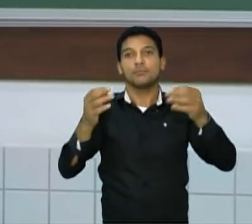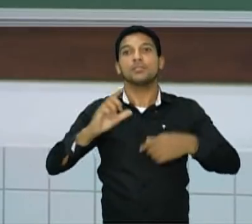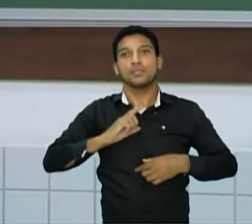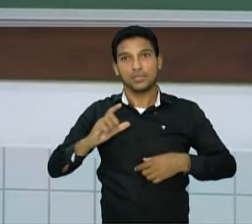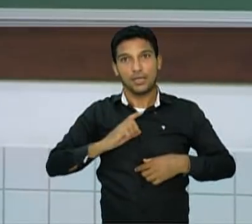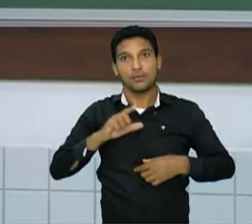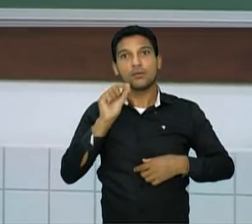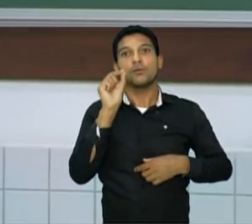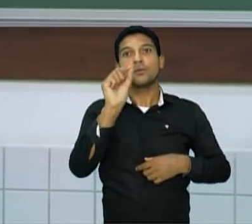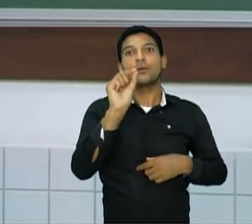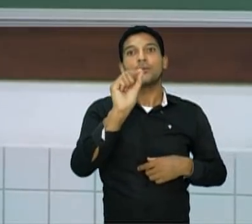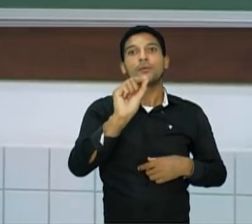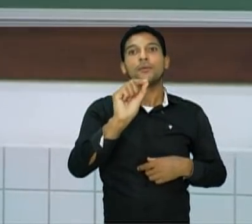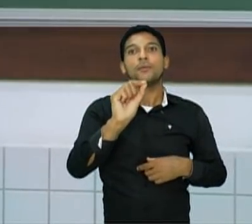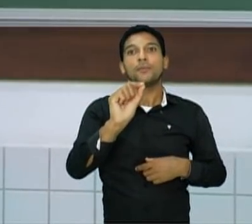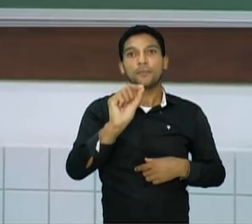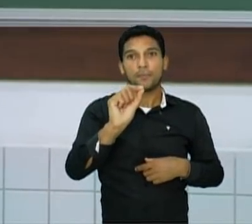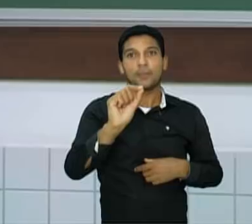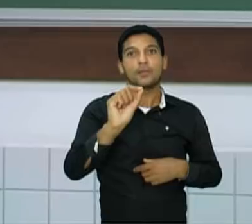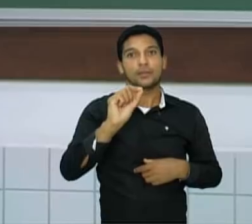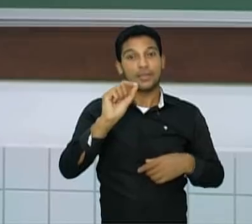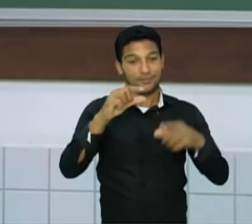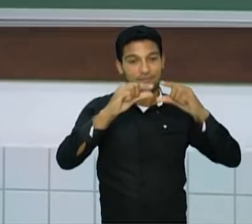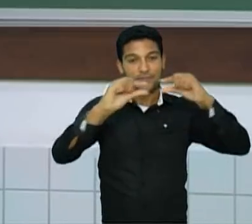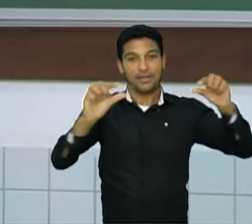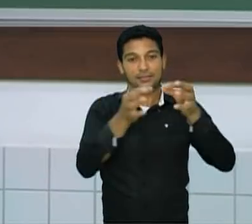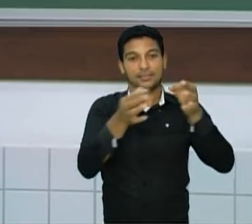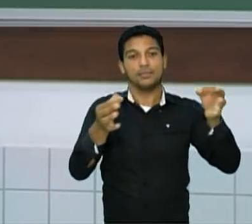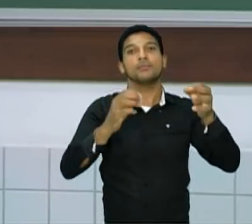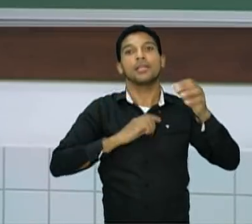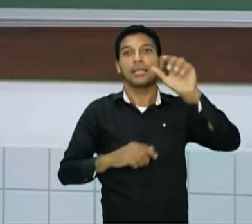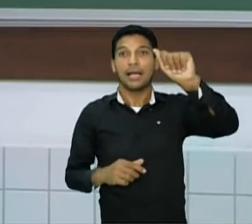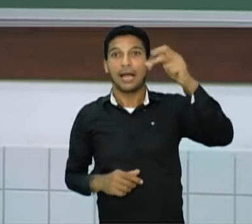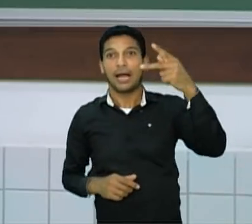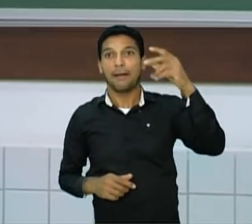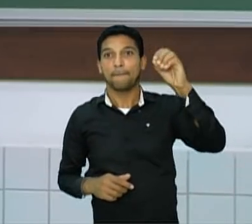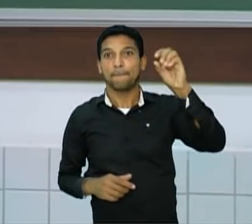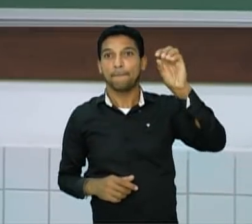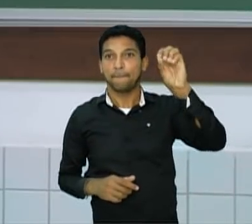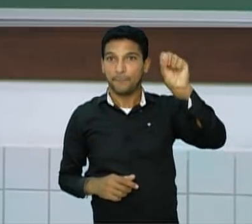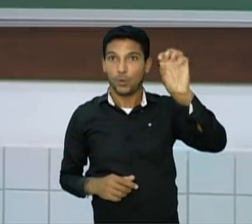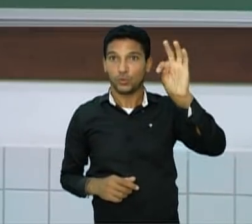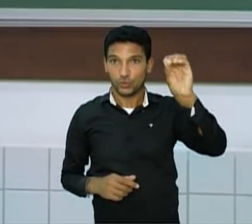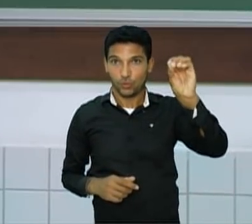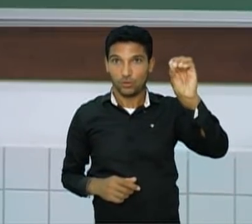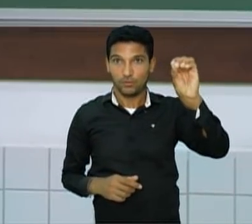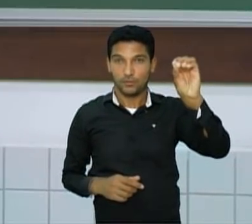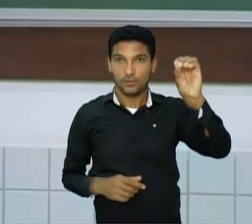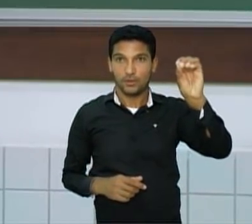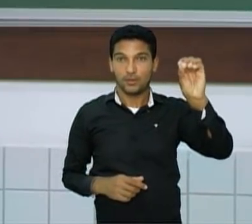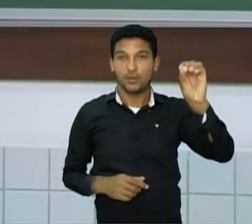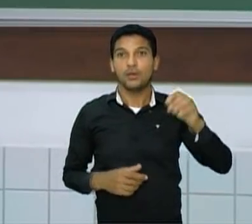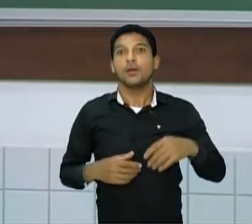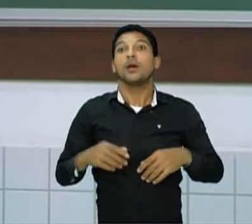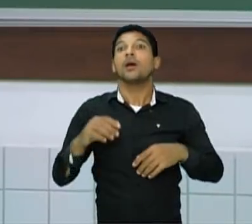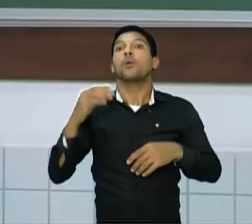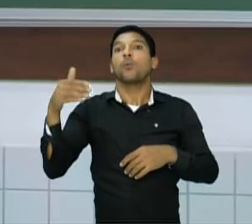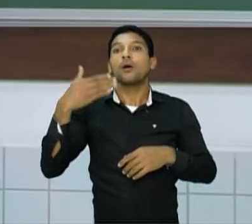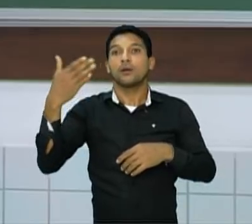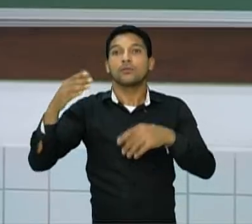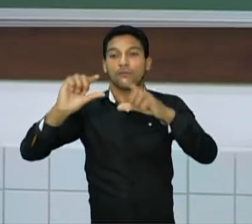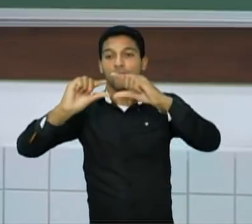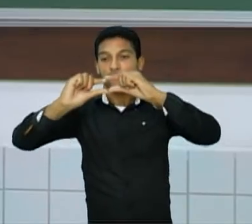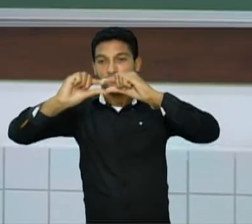período simples, eu vou ter ali um aposto. Quando eu tiver uma oração subordinada, eu tenho uma oração